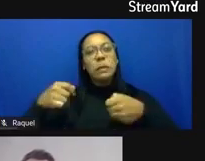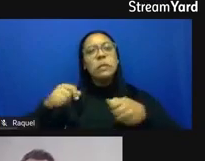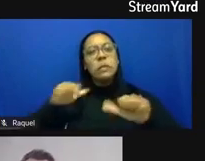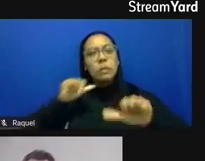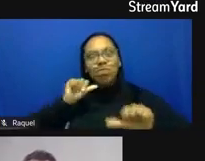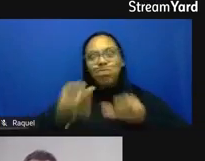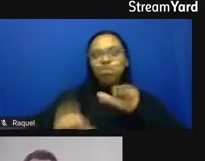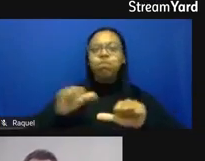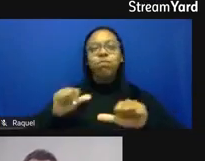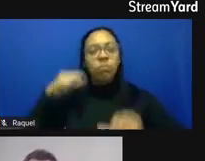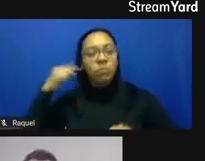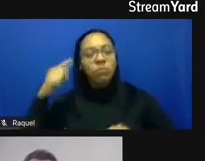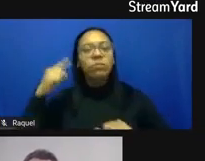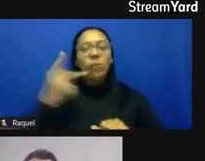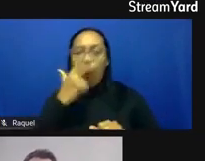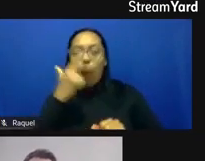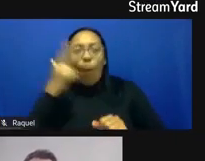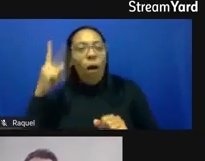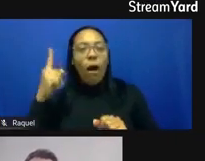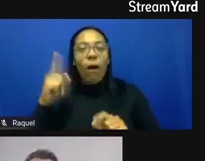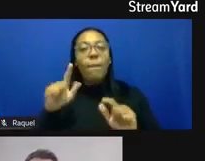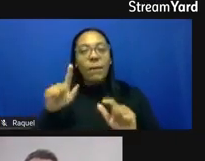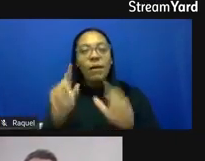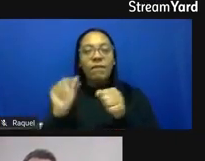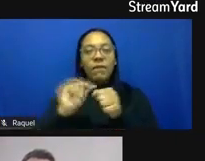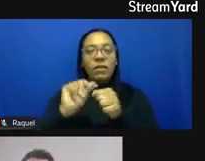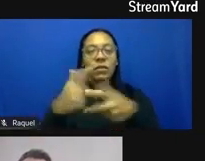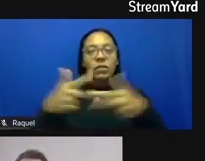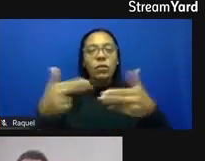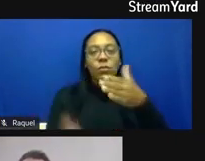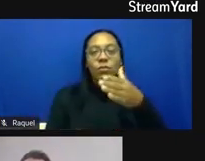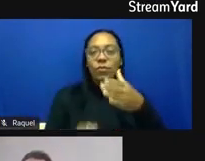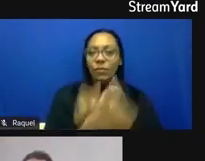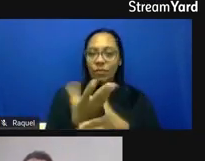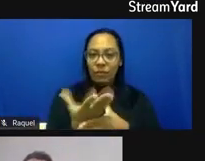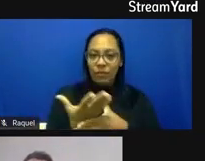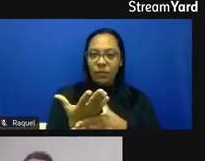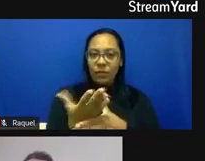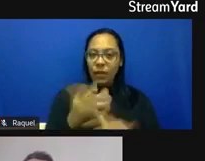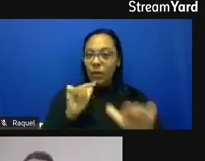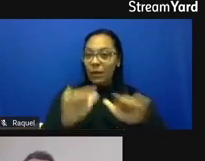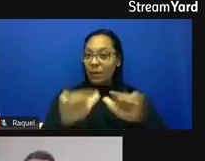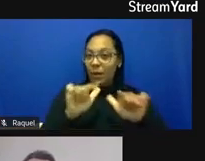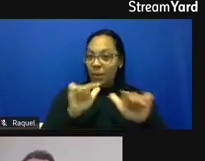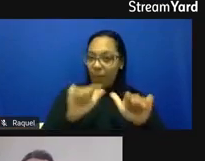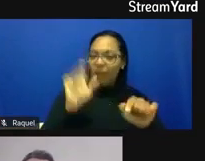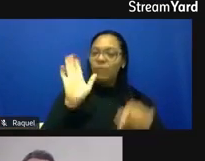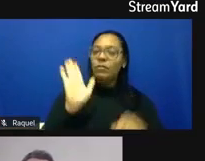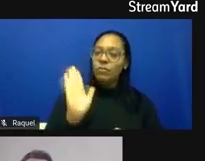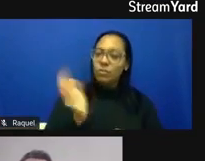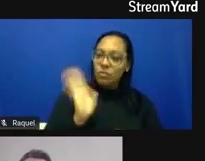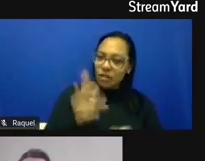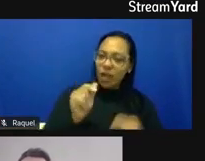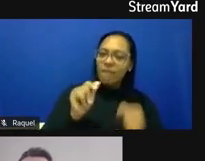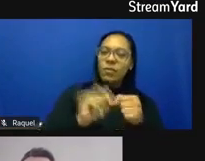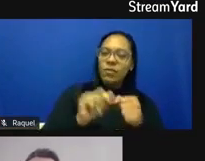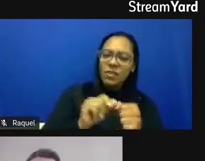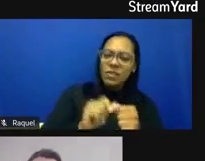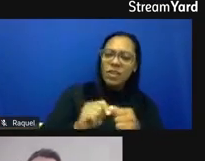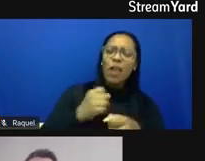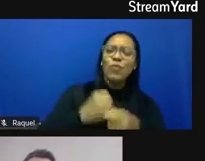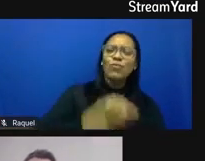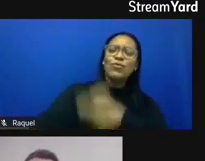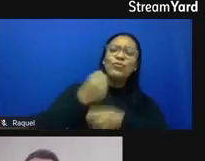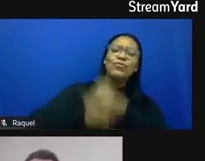coisas acontecerem, né? Mas hoje o mais legal de tudo é que aquele trabalho que nós já promovemos de muitos anos aqui na região de